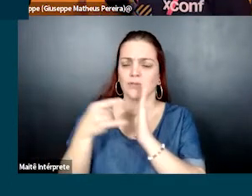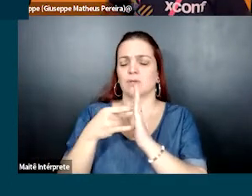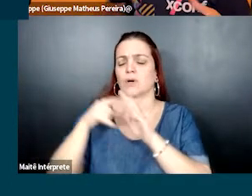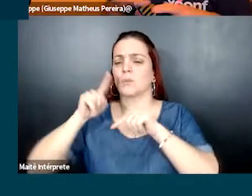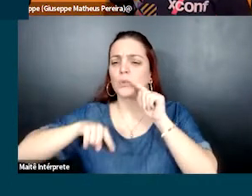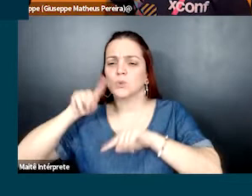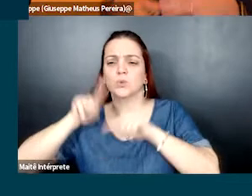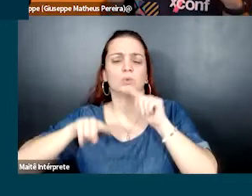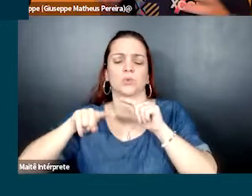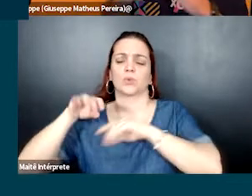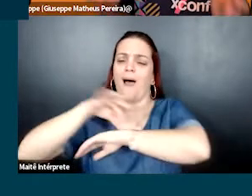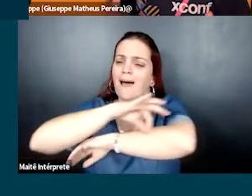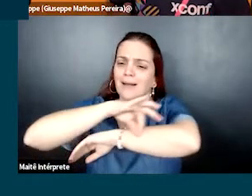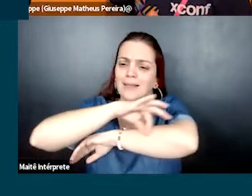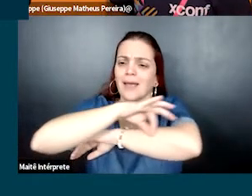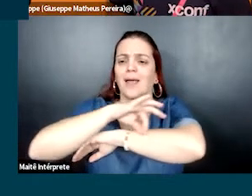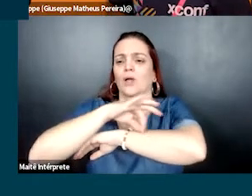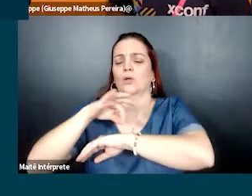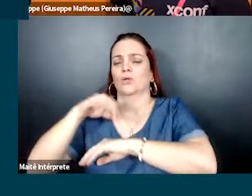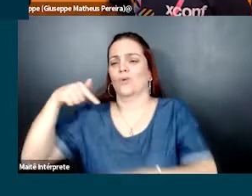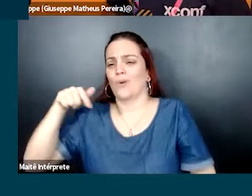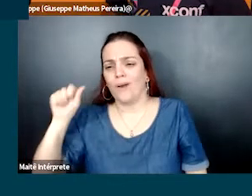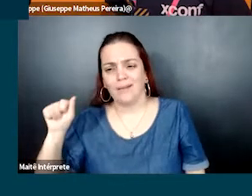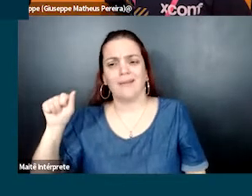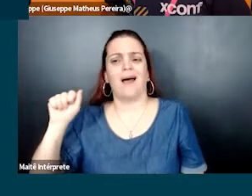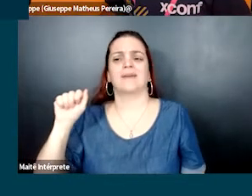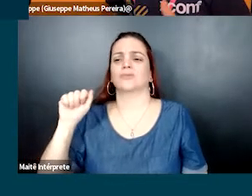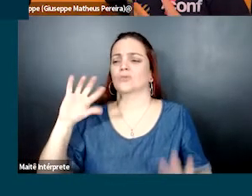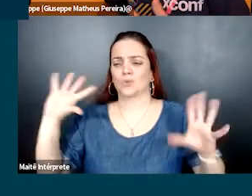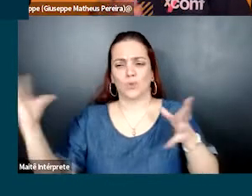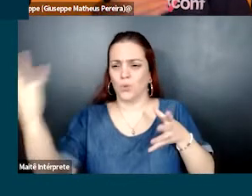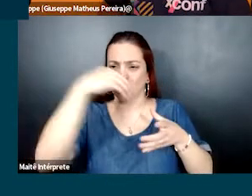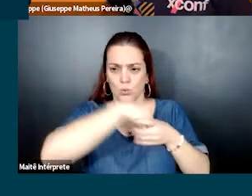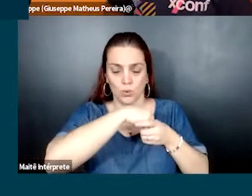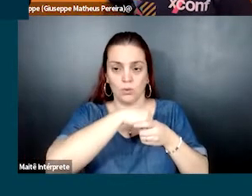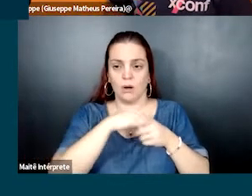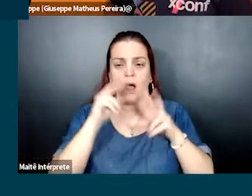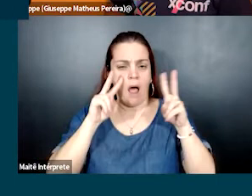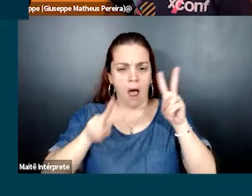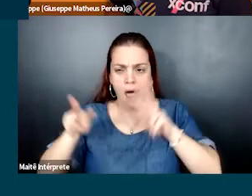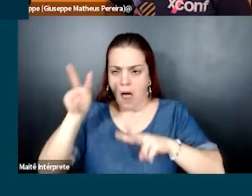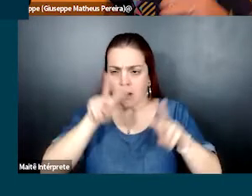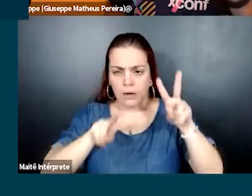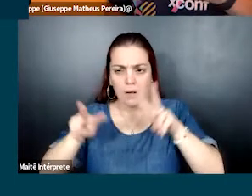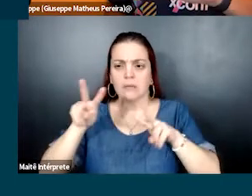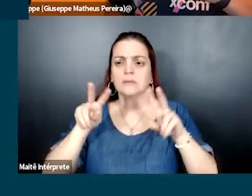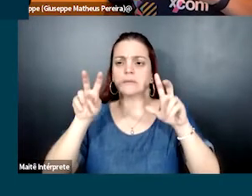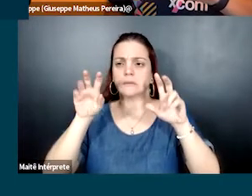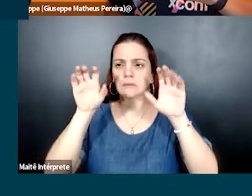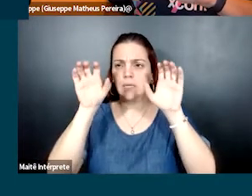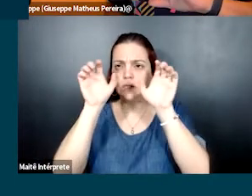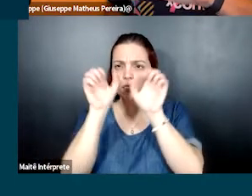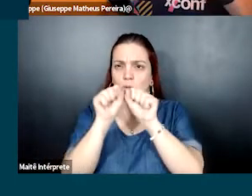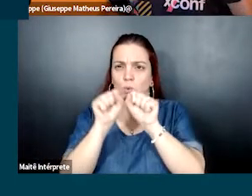produto, qualidade, arquitetos, enfim, todo mundo, não só desenvolvedores, eles precisam analisar a estrutura e tentar